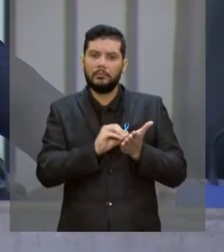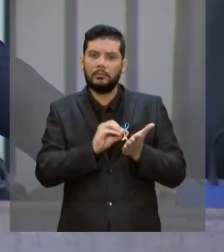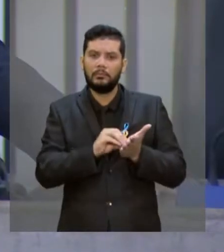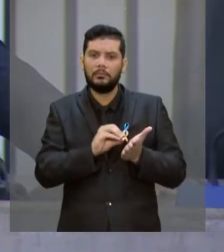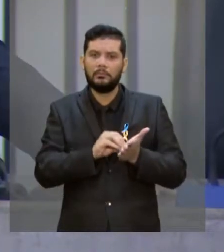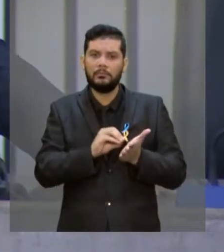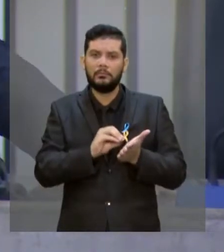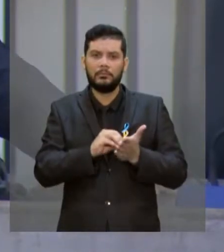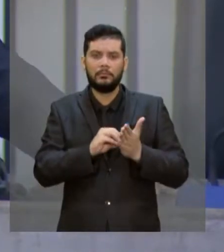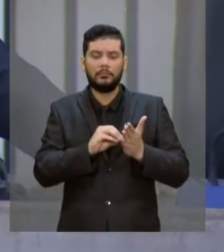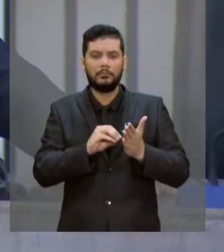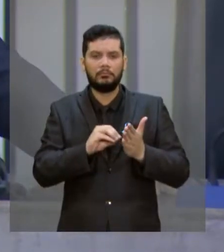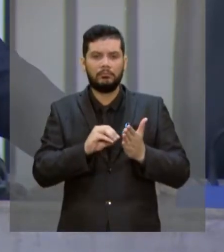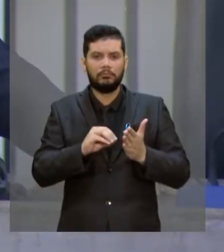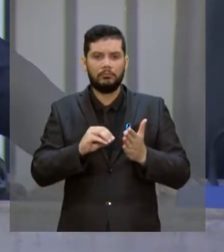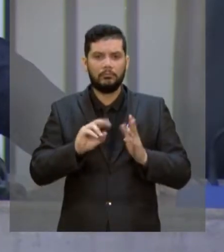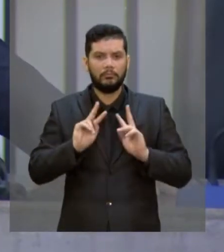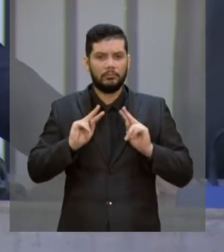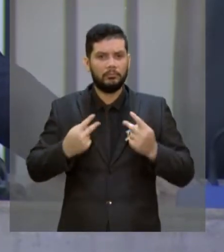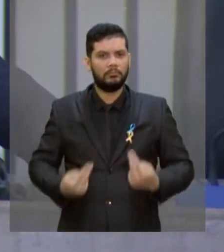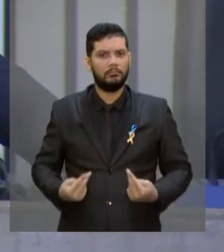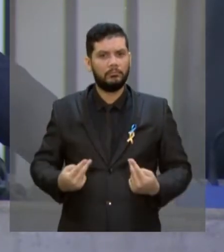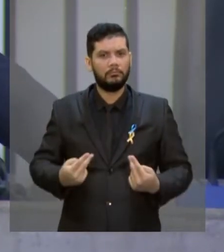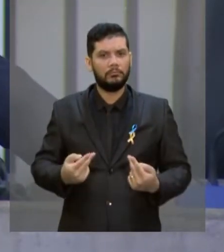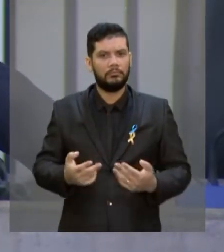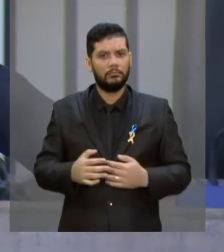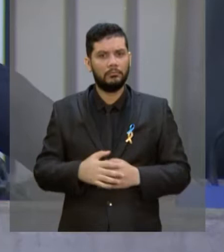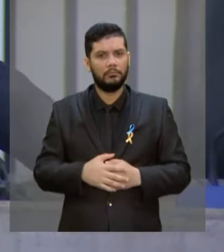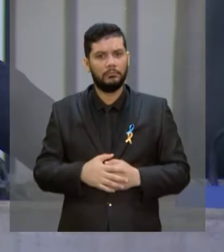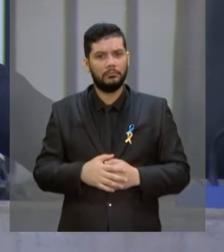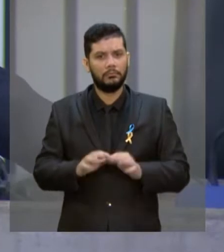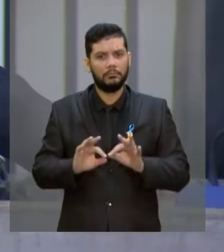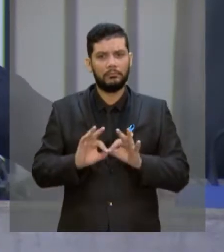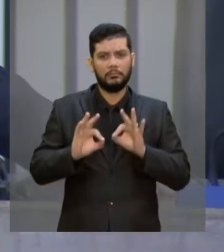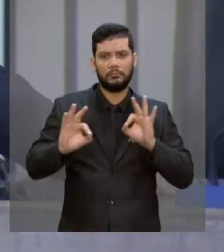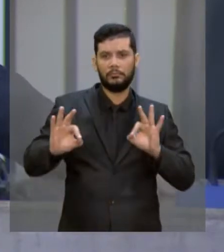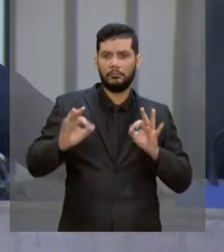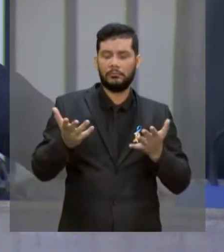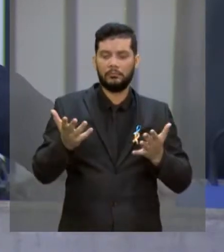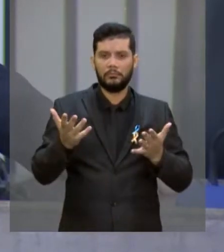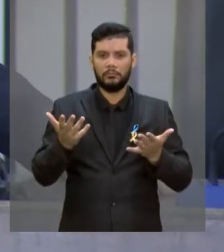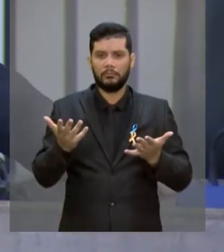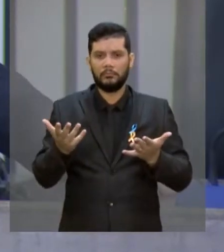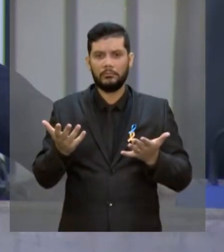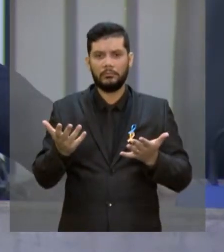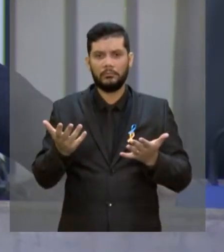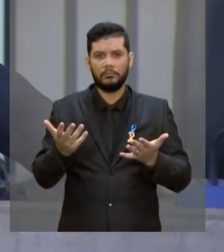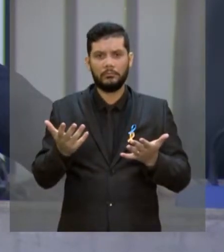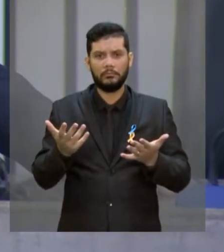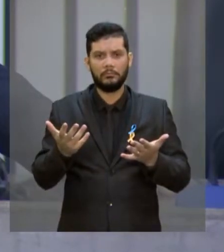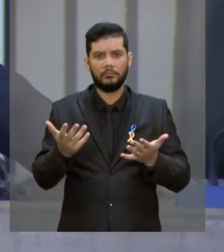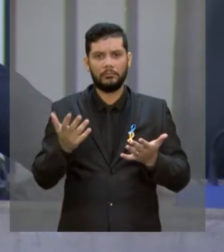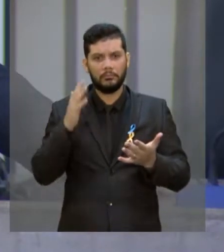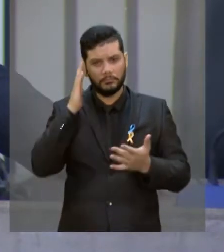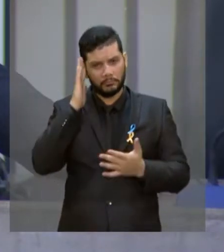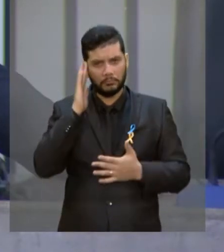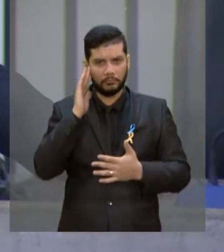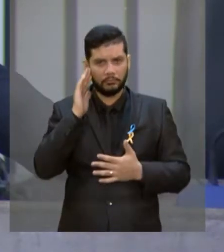nas instituições policiais é que causa isso, esse distanciamento, Excelência. Né?